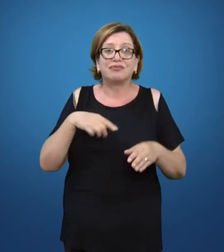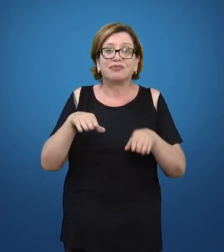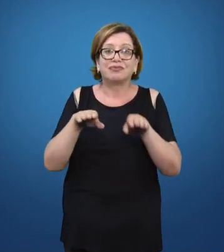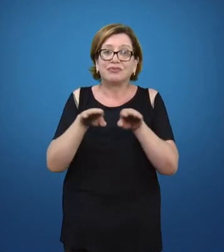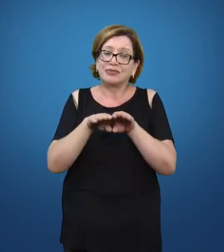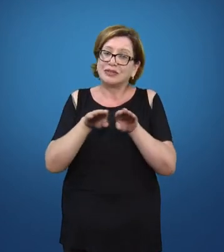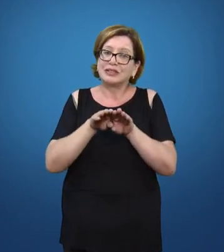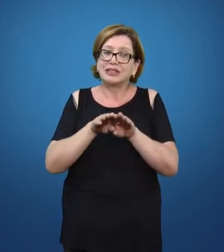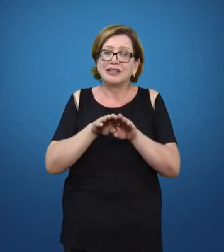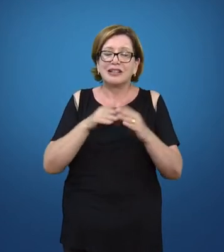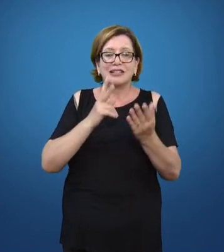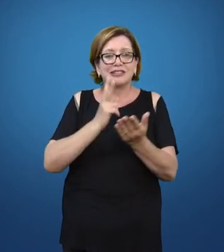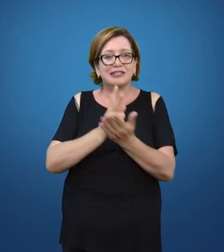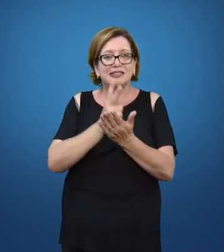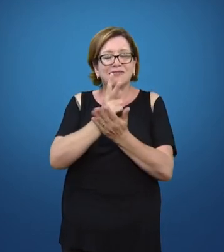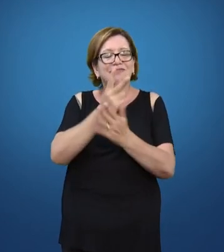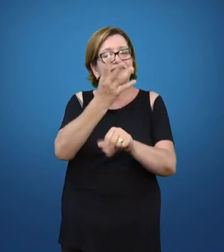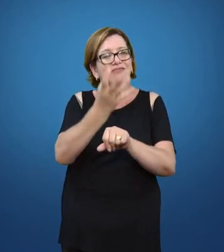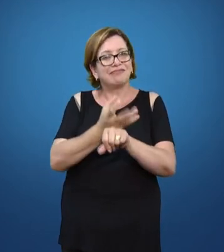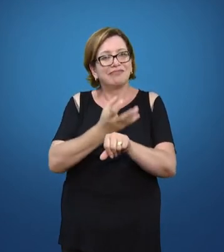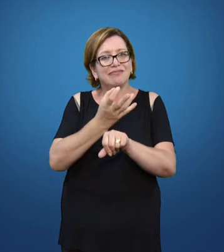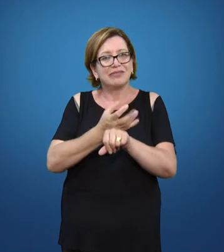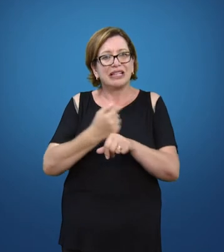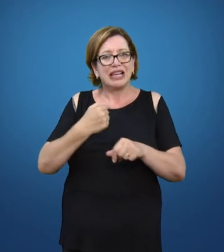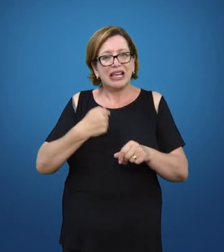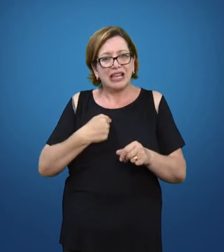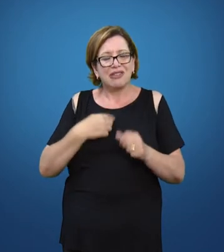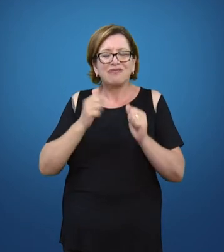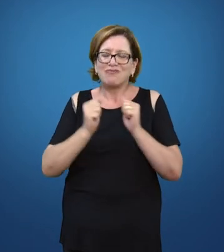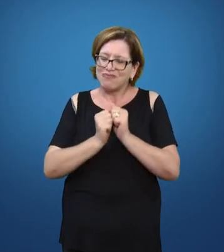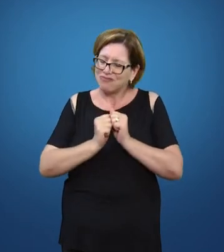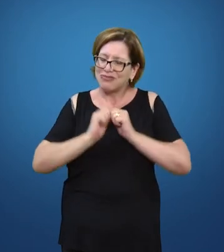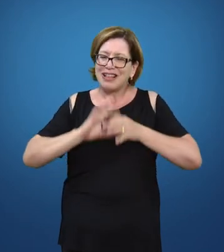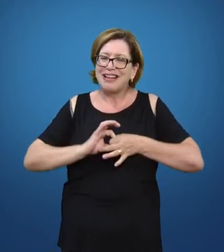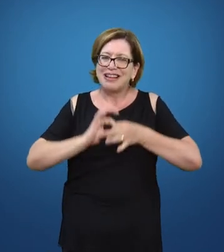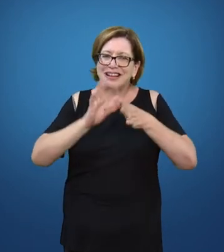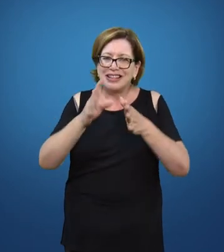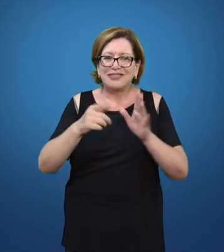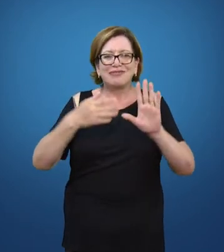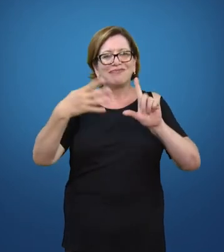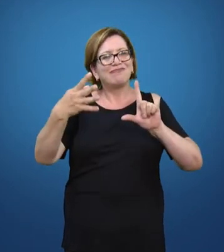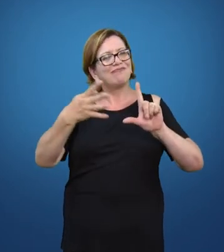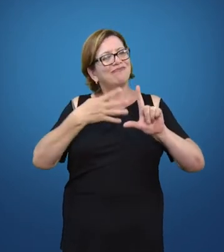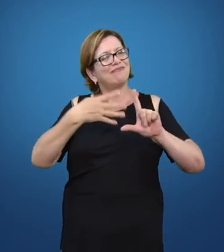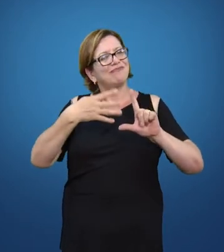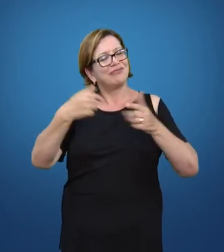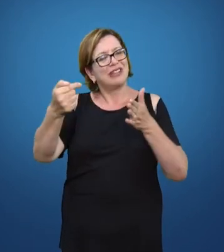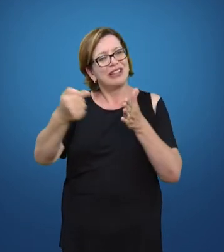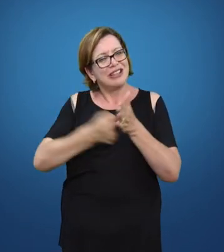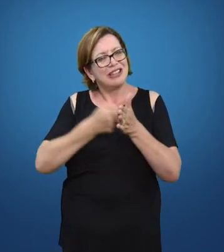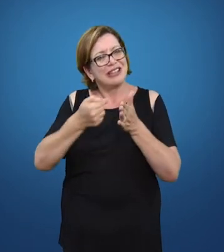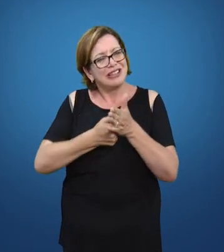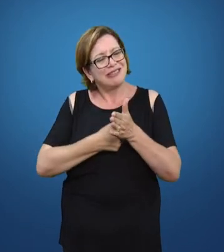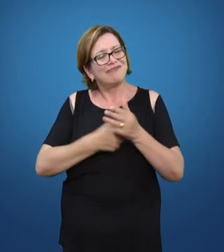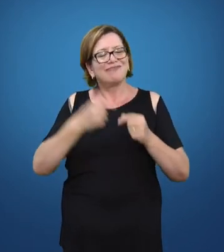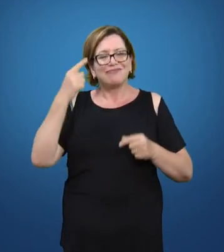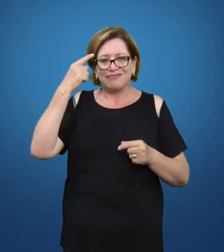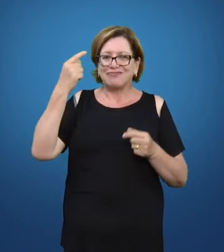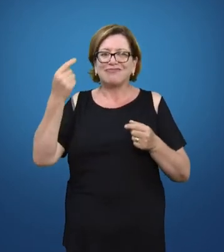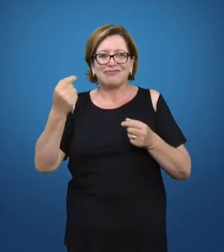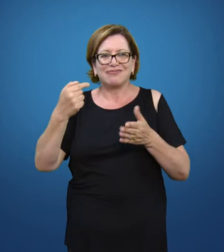também durante toda a disciplina eu estarei ali à disposição no mundo junto a vocês tirando também